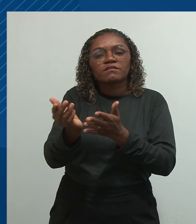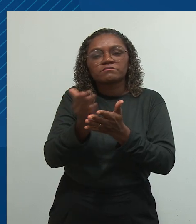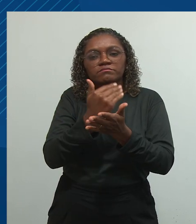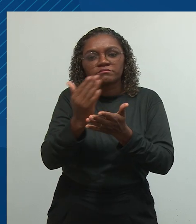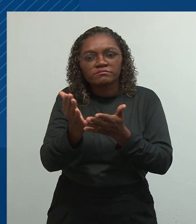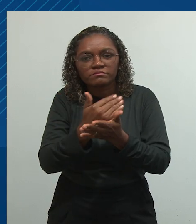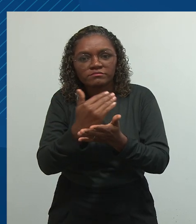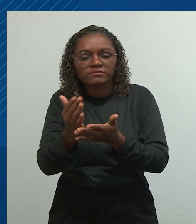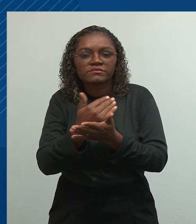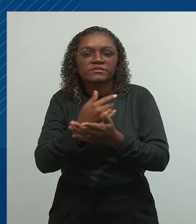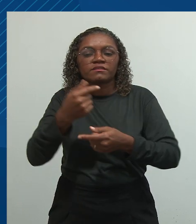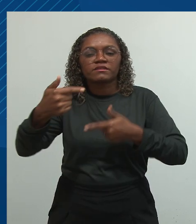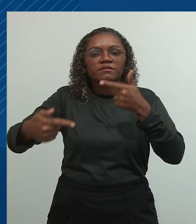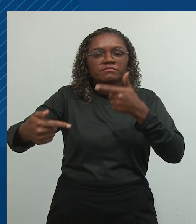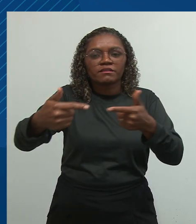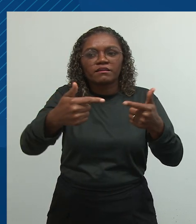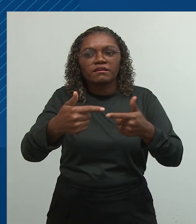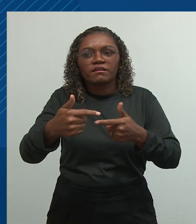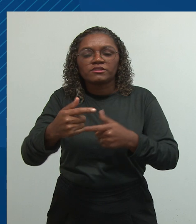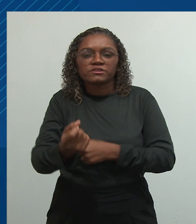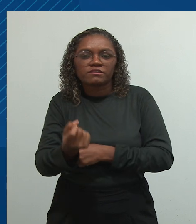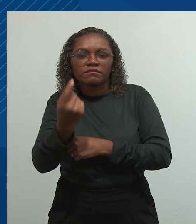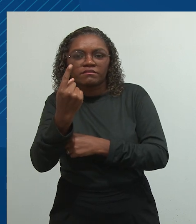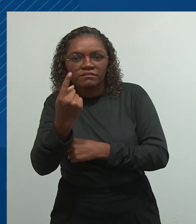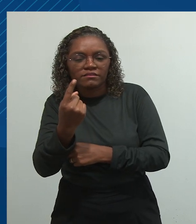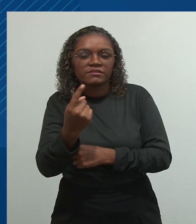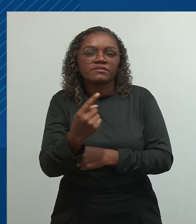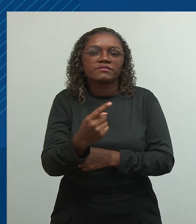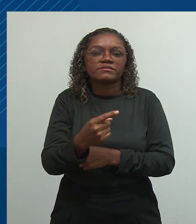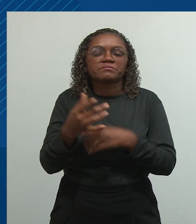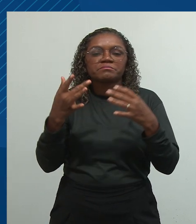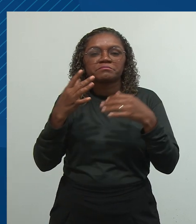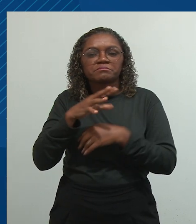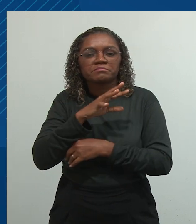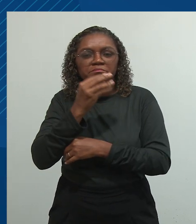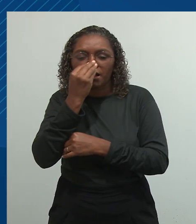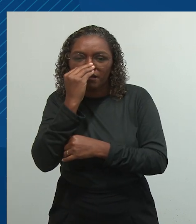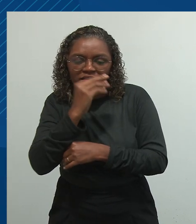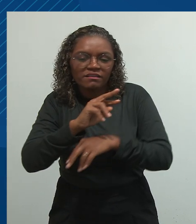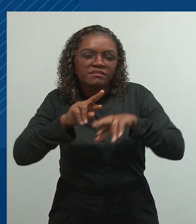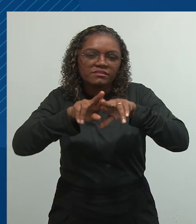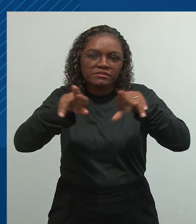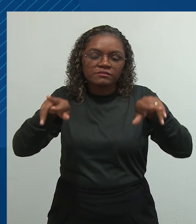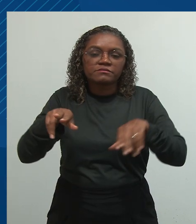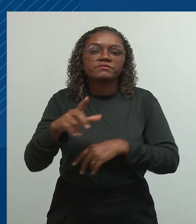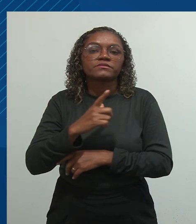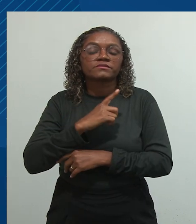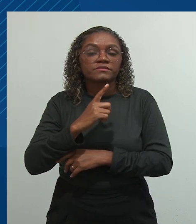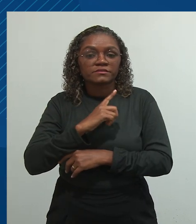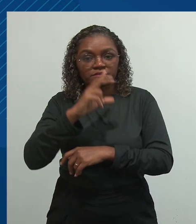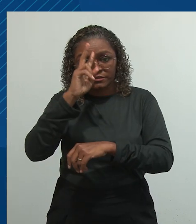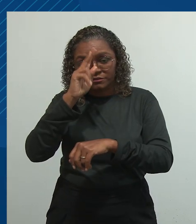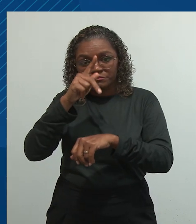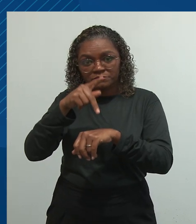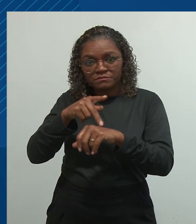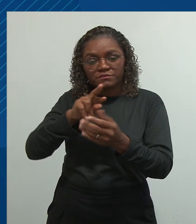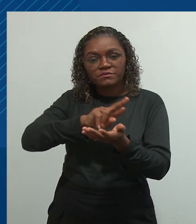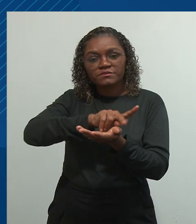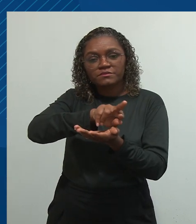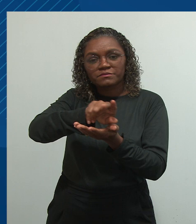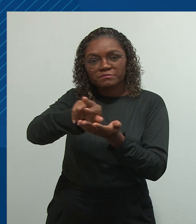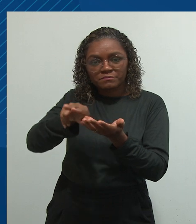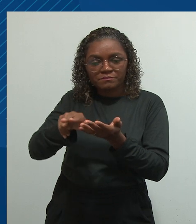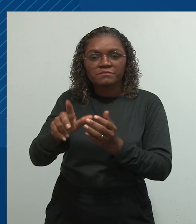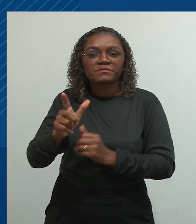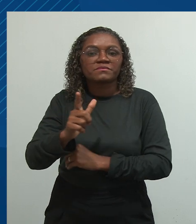Guerra Estranha, enfim, né? It, o Palhaço, que até recentemente teve aí as versões, assim, ele tem